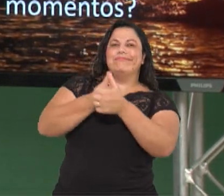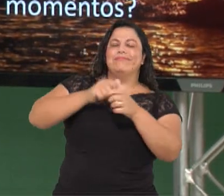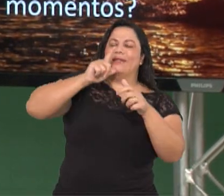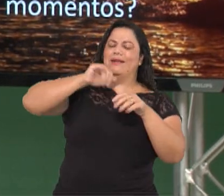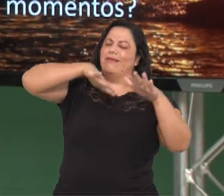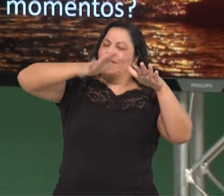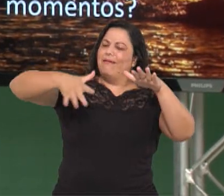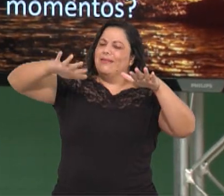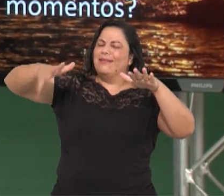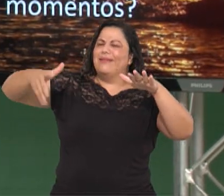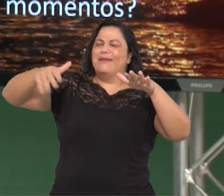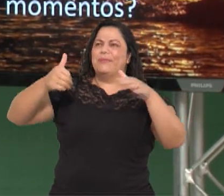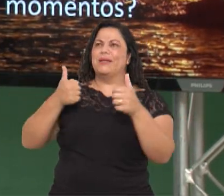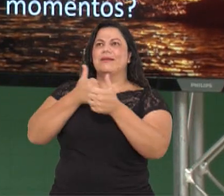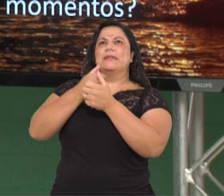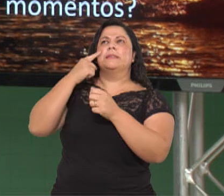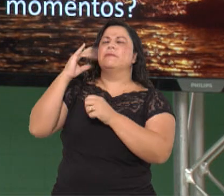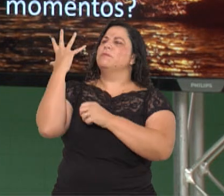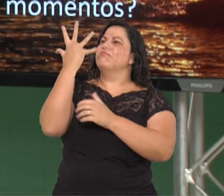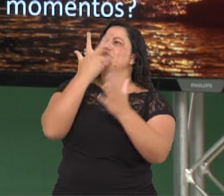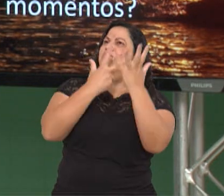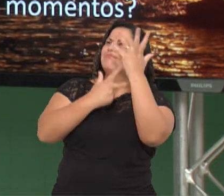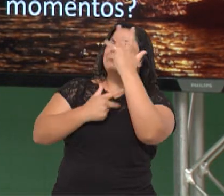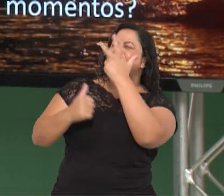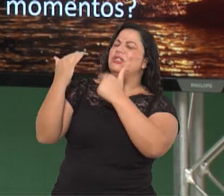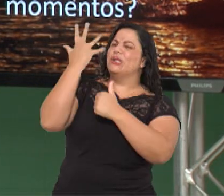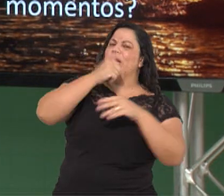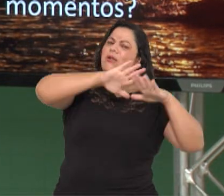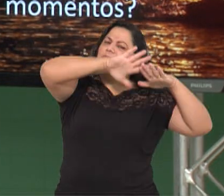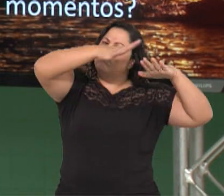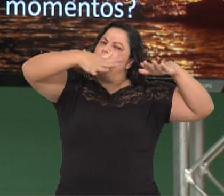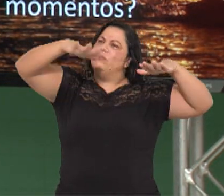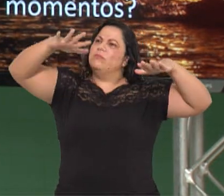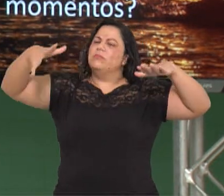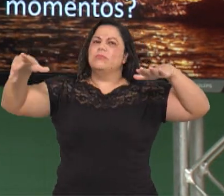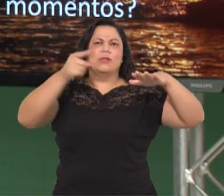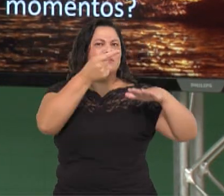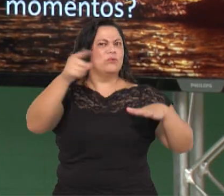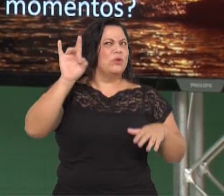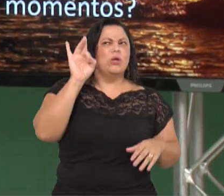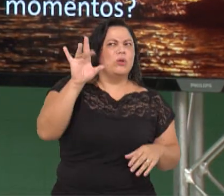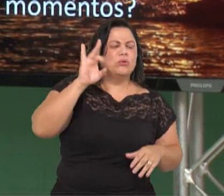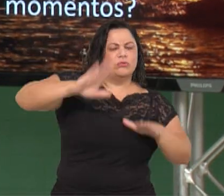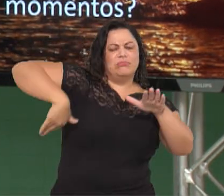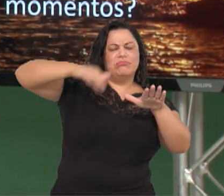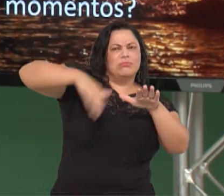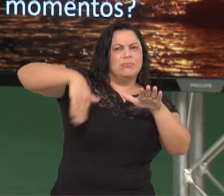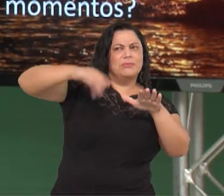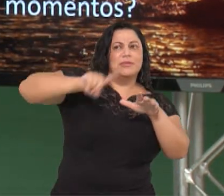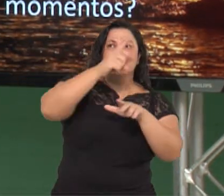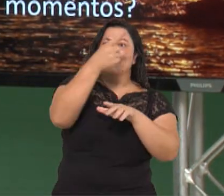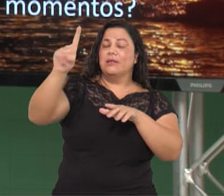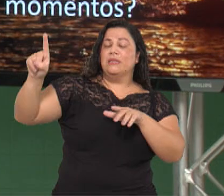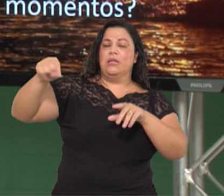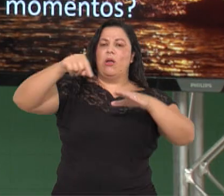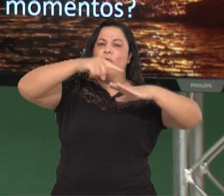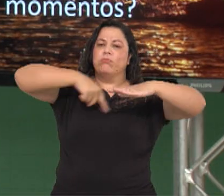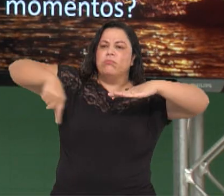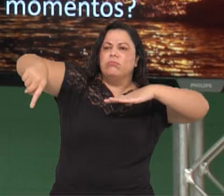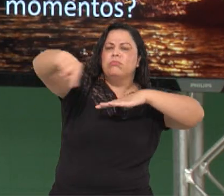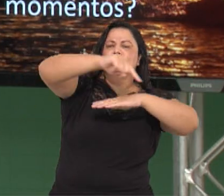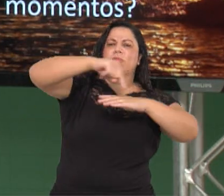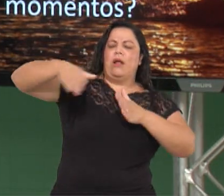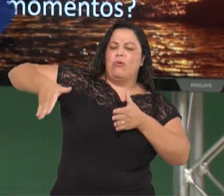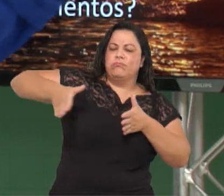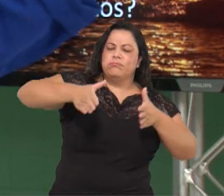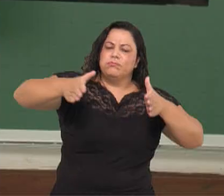deparar com imagens muito bonitas como essas. Mas não é só na praia. Eu posso estar muito próximo a um lago, a um rio e me